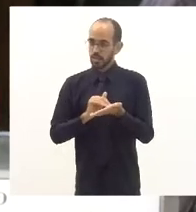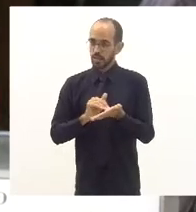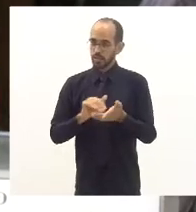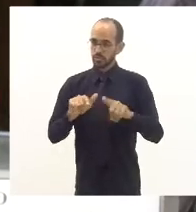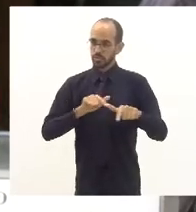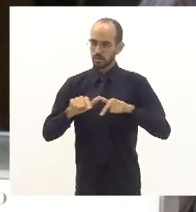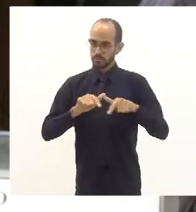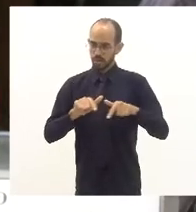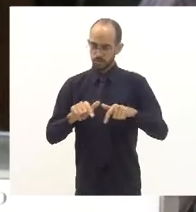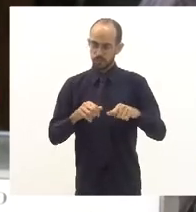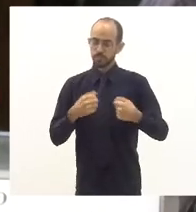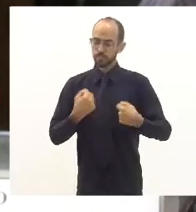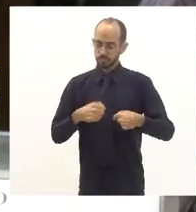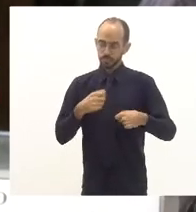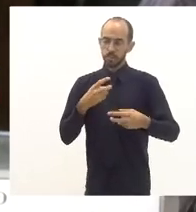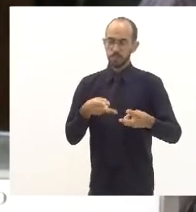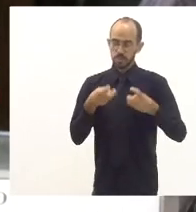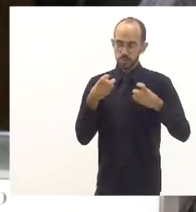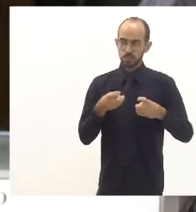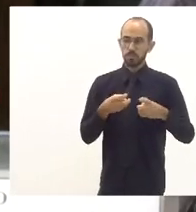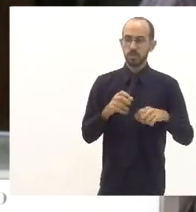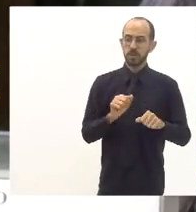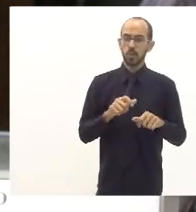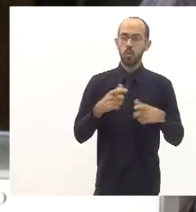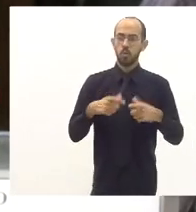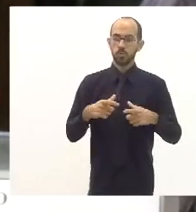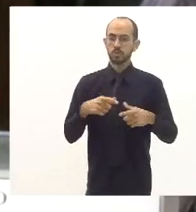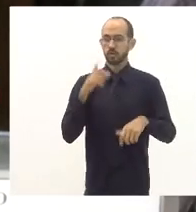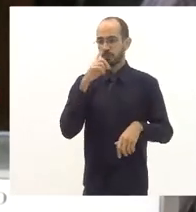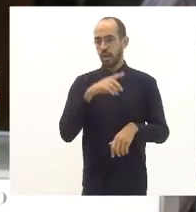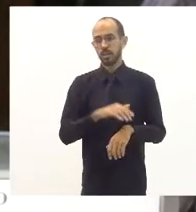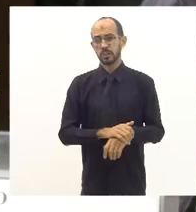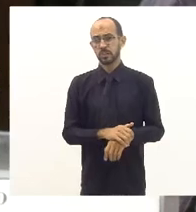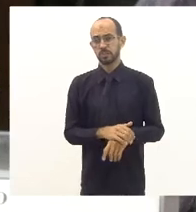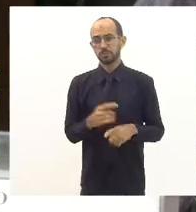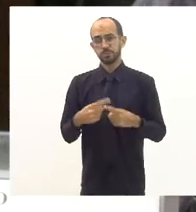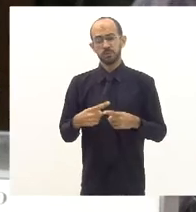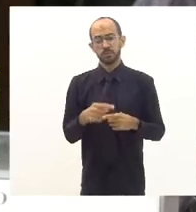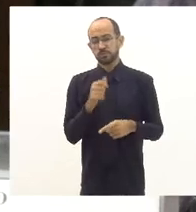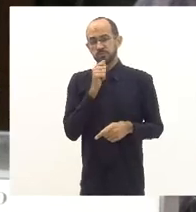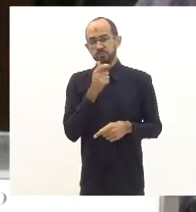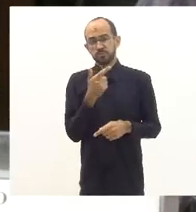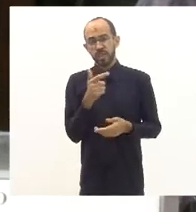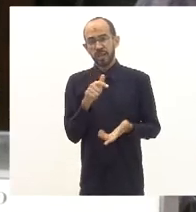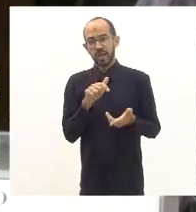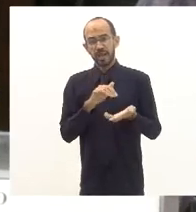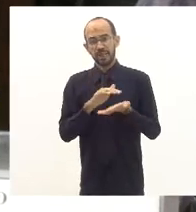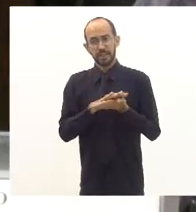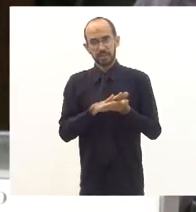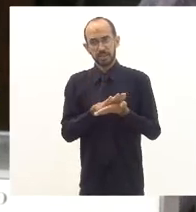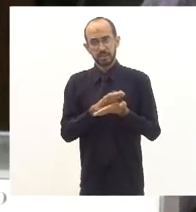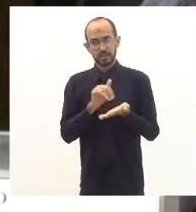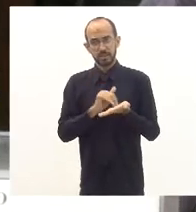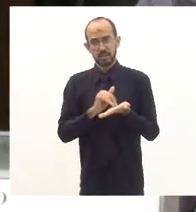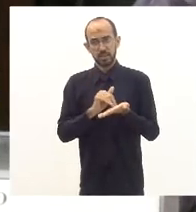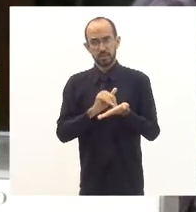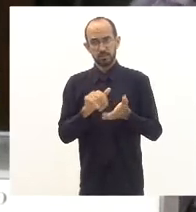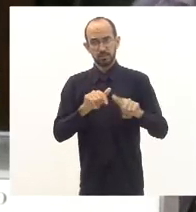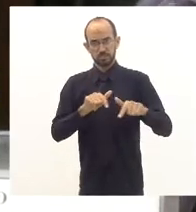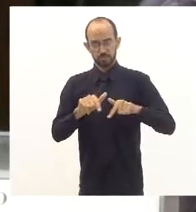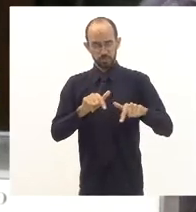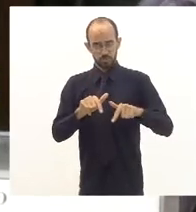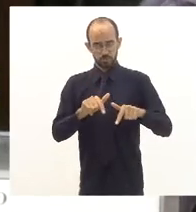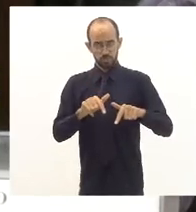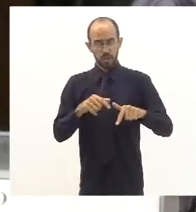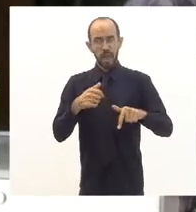gente precisa também ver aonde estão os gargalos, porque a gente não tem nada na Secretaria do Trabalho. Então, era essa a minha